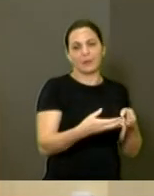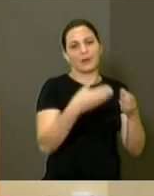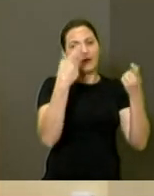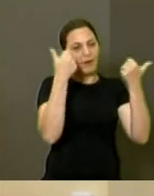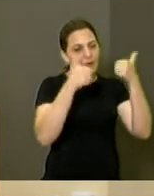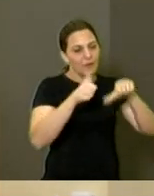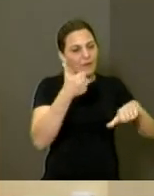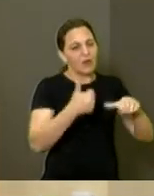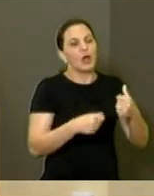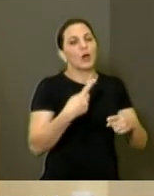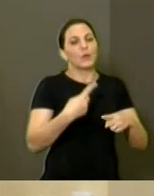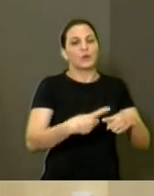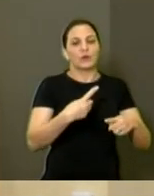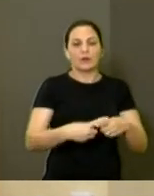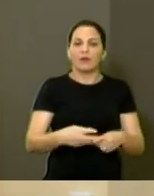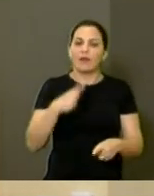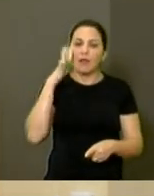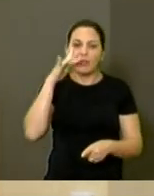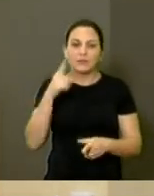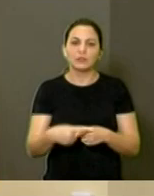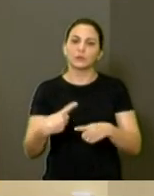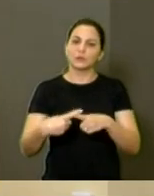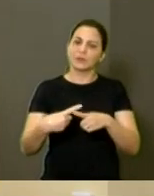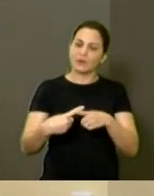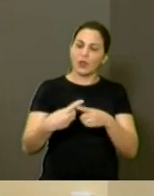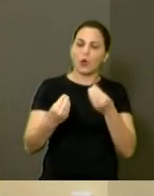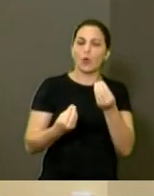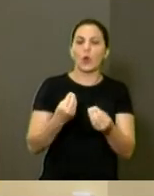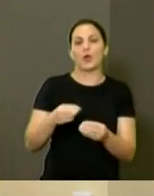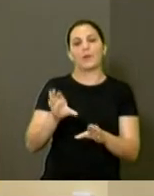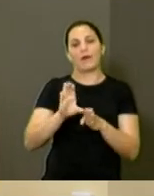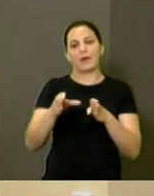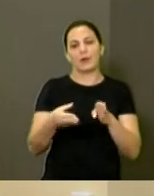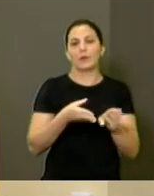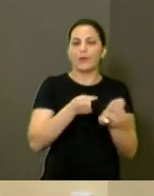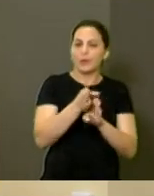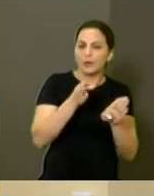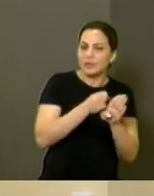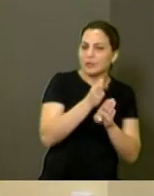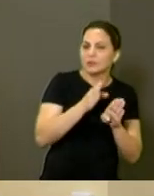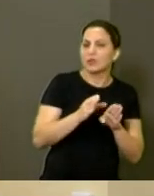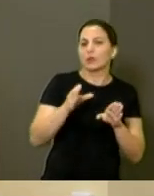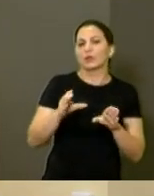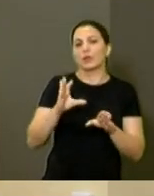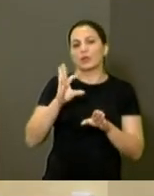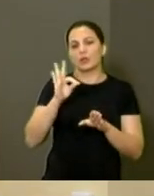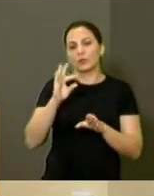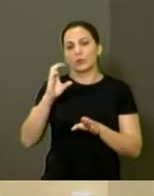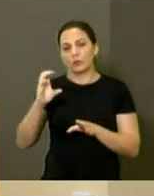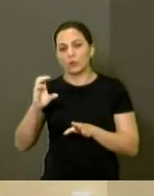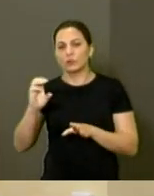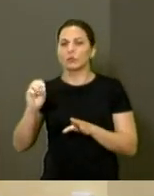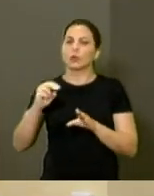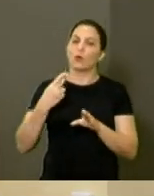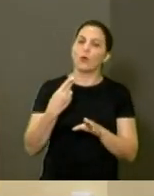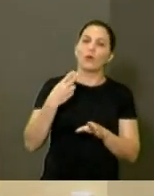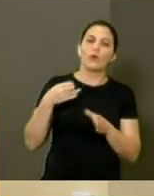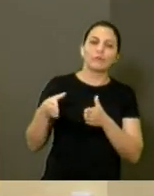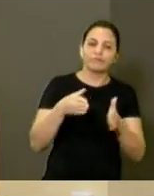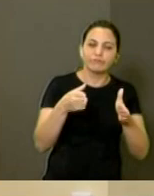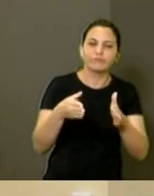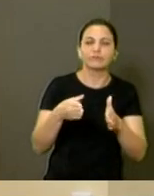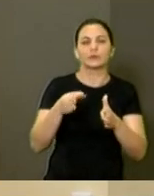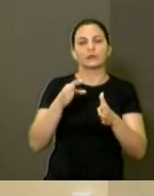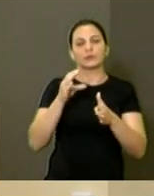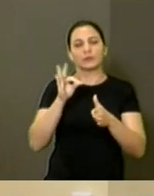analisar os motivos E aí decidir se essa casa segue o caminho orientado pelo tribunal se essa casa revê o caminho orientado